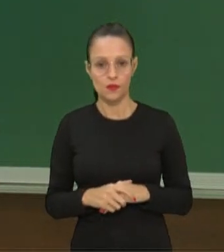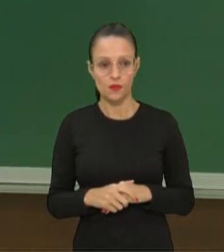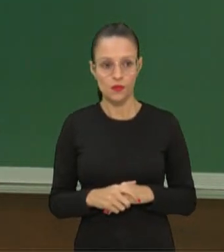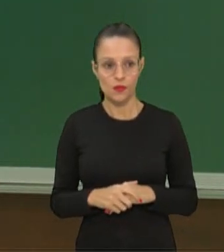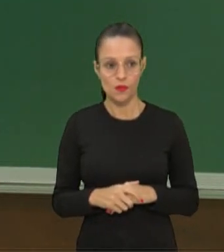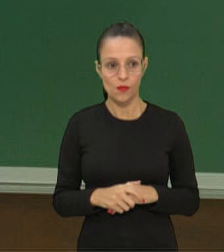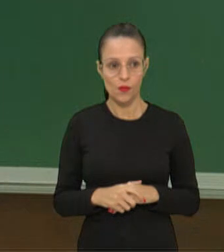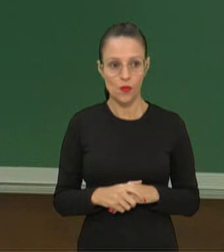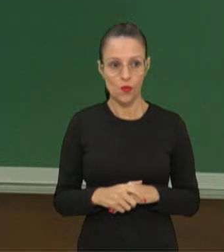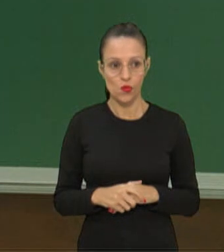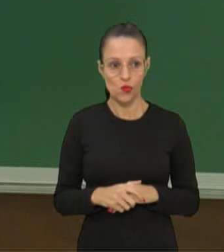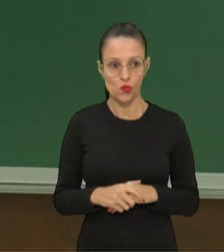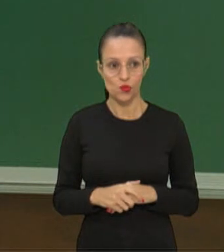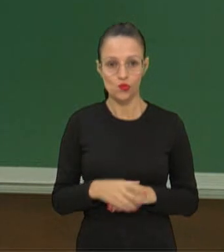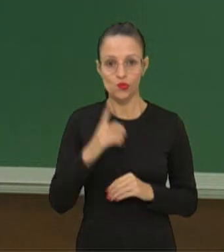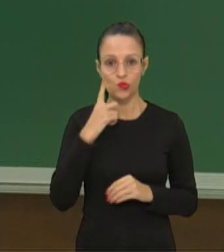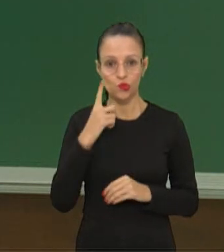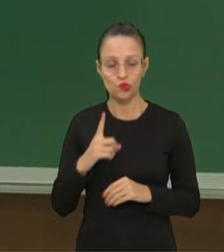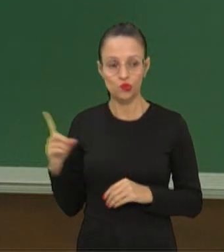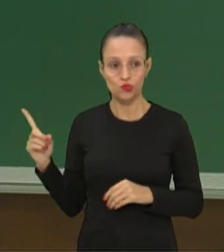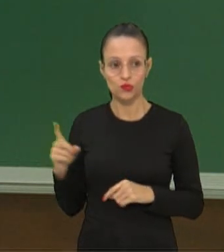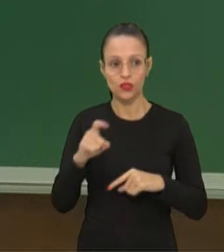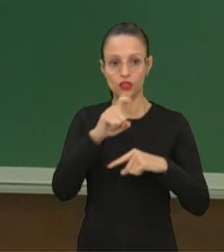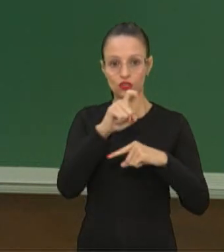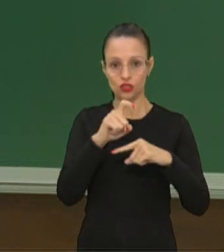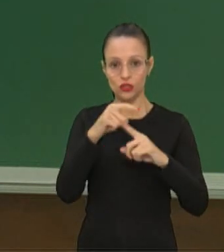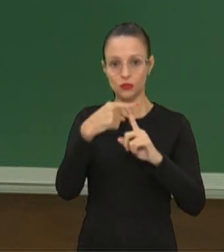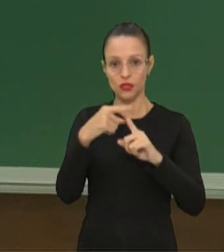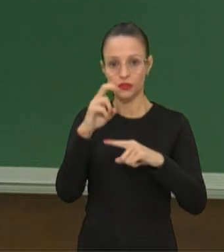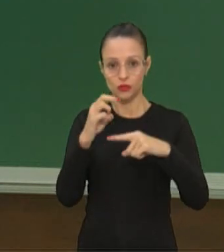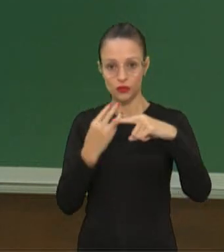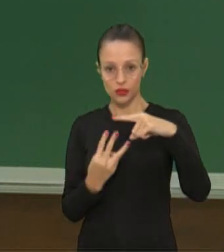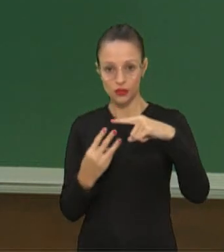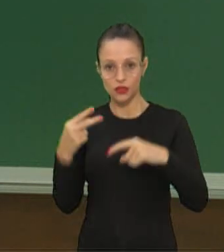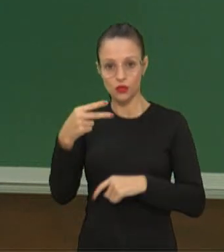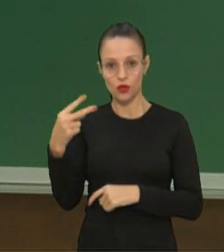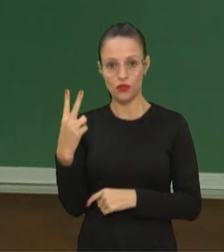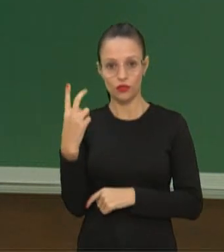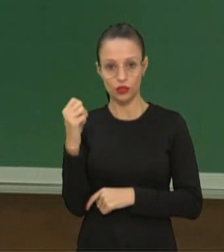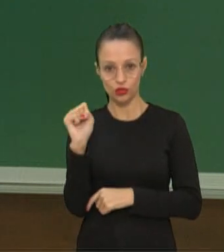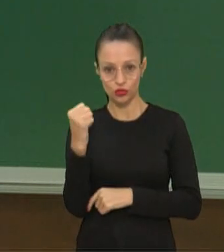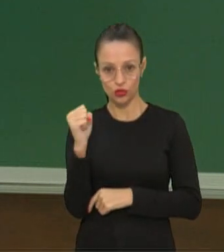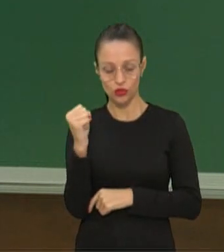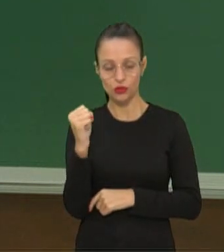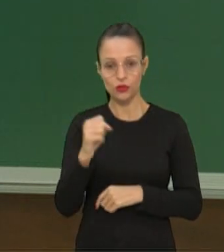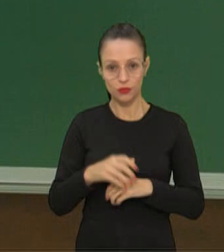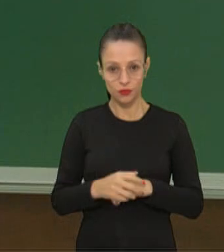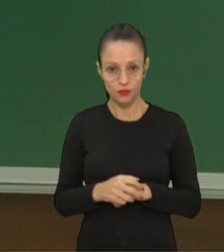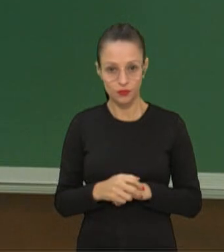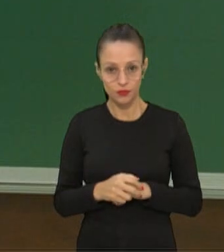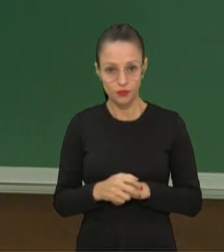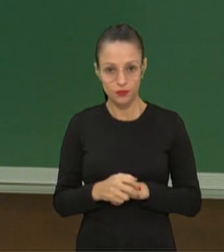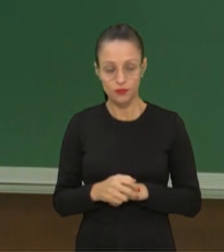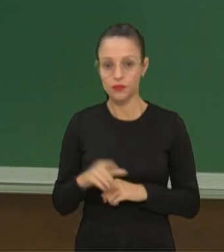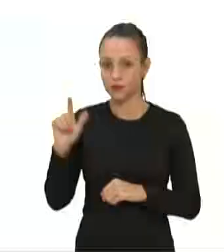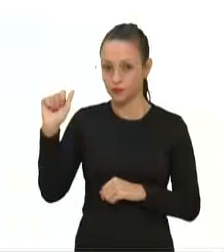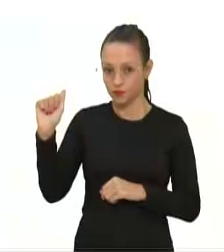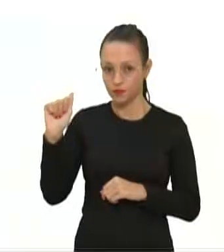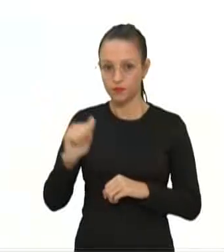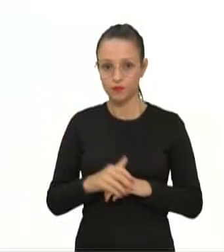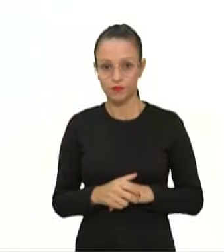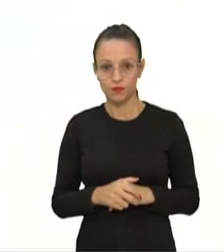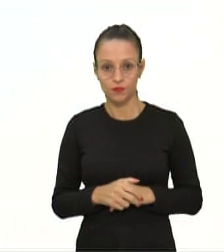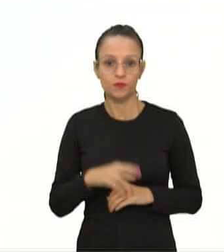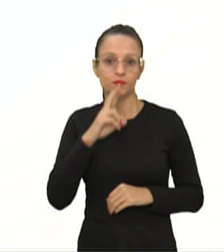gabarito? Olha só, x mais 5 sobre 3 igual a 28, era o que você tinha na letra A. Tá bom?